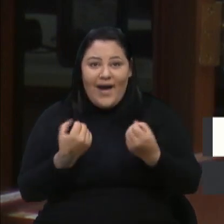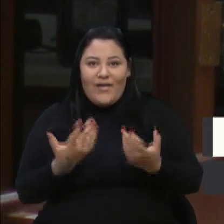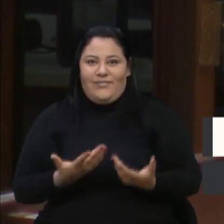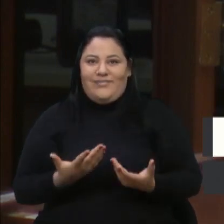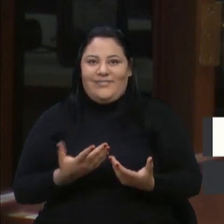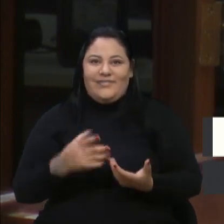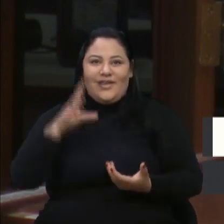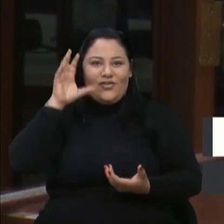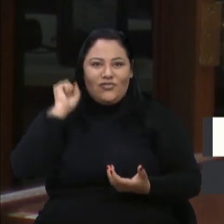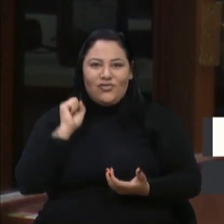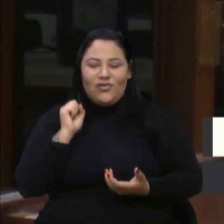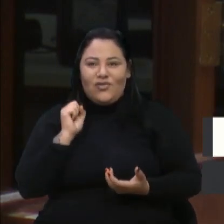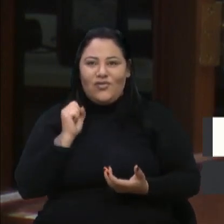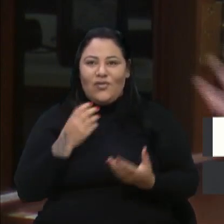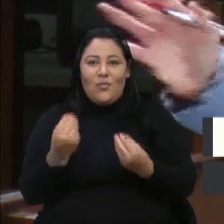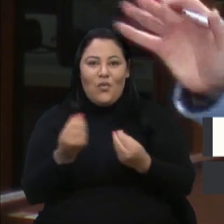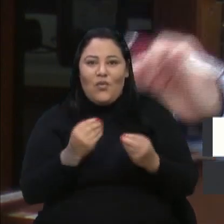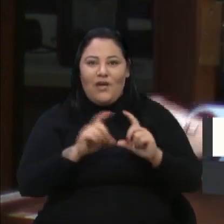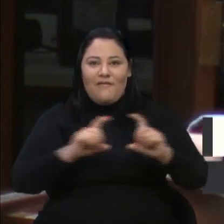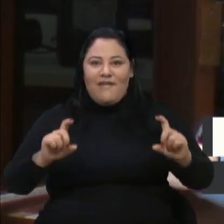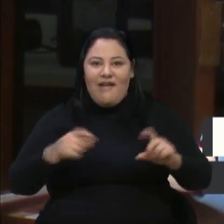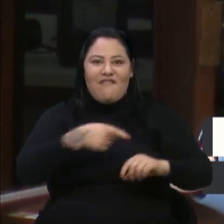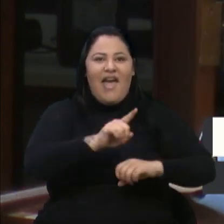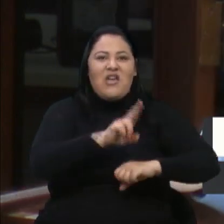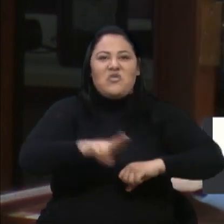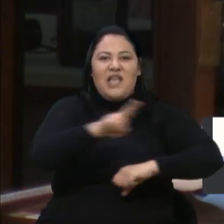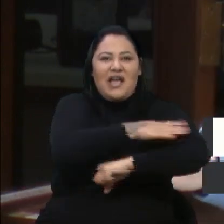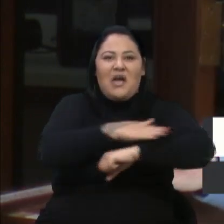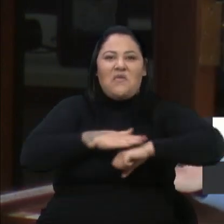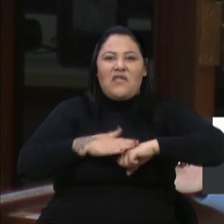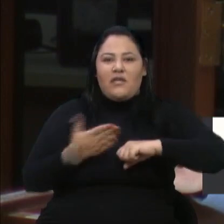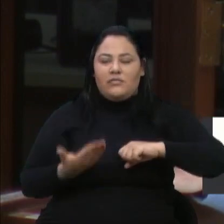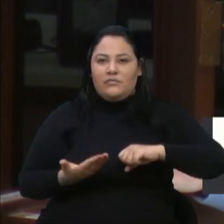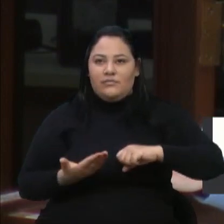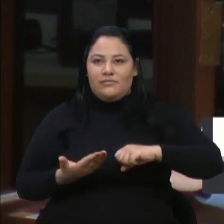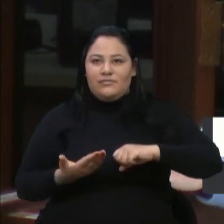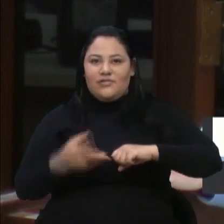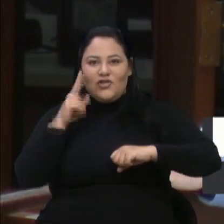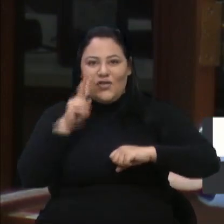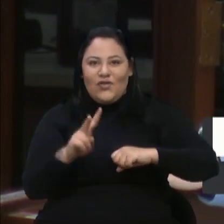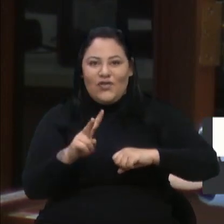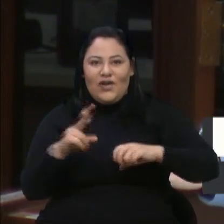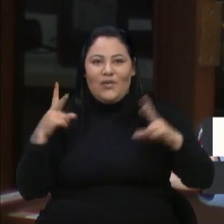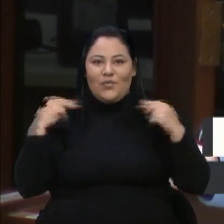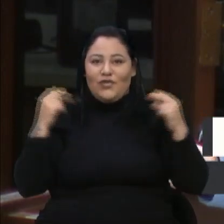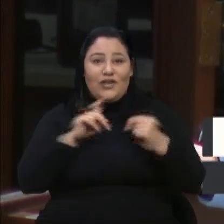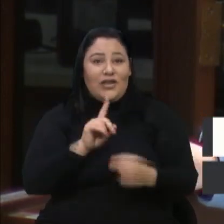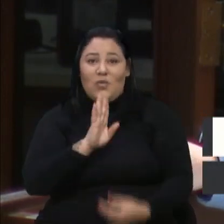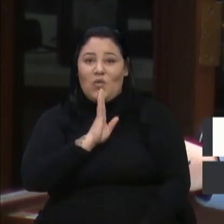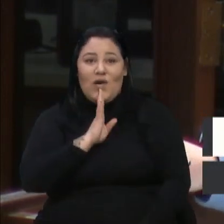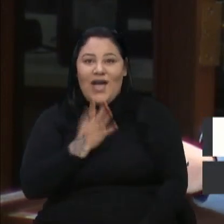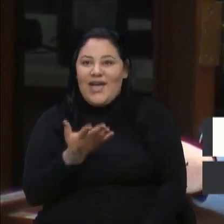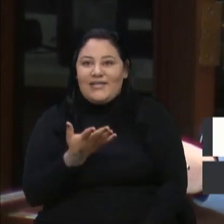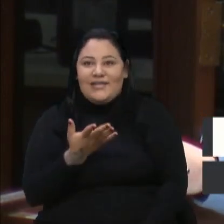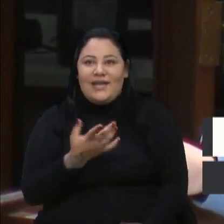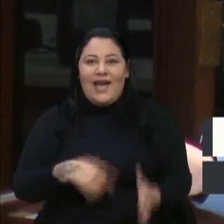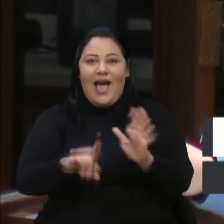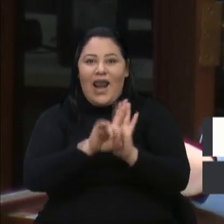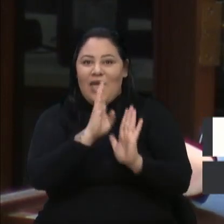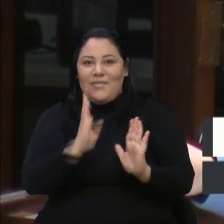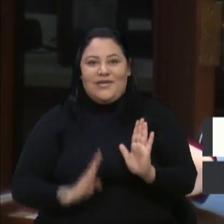tanta frequência essa frase, vai para a calçada. E a gente vê que os nossos motoristas desconhecem Código de Trânsito